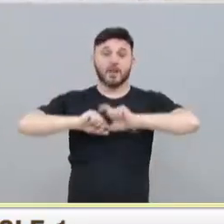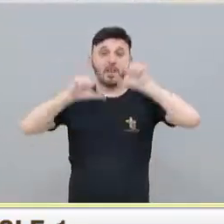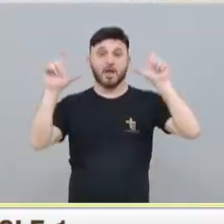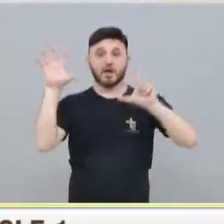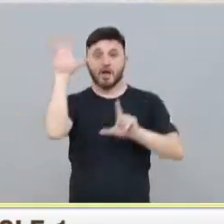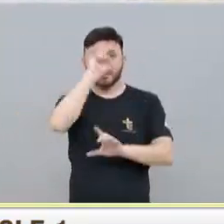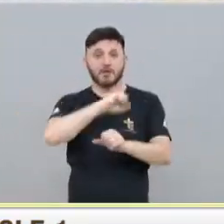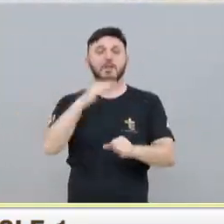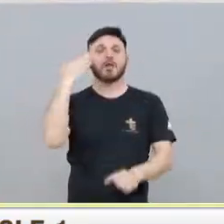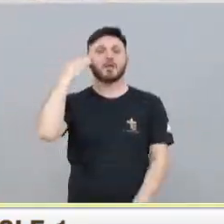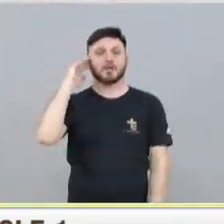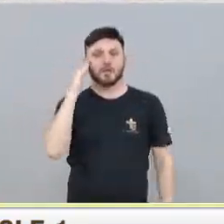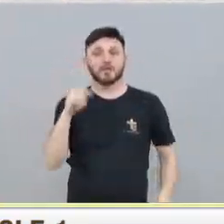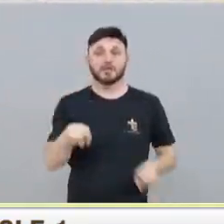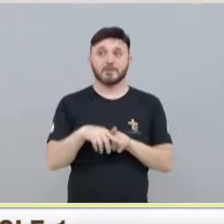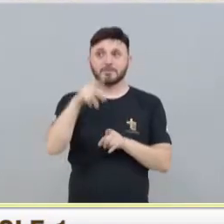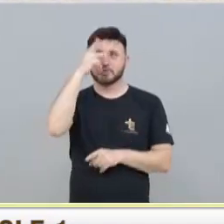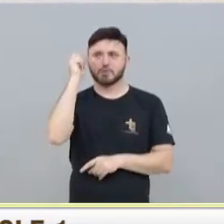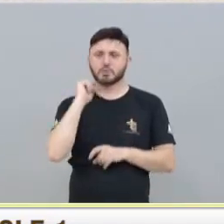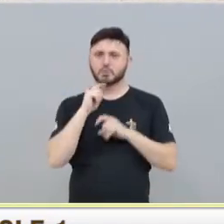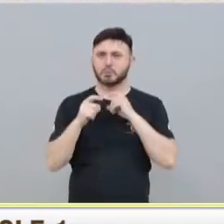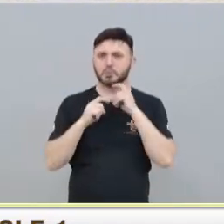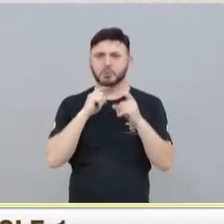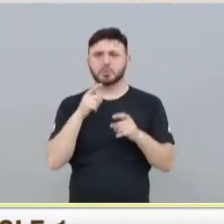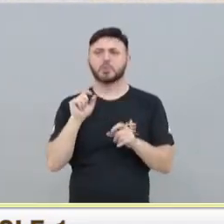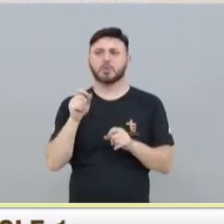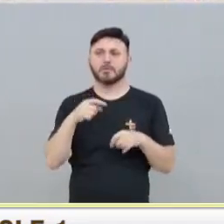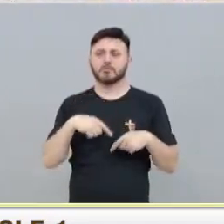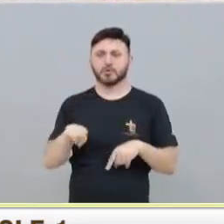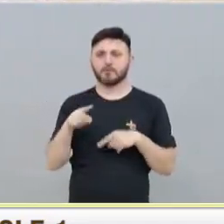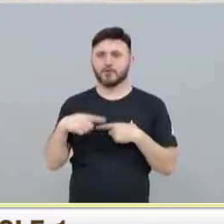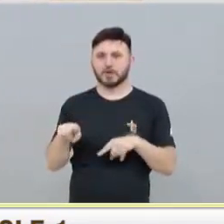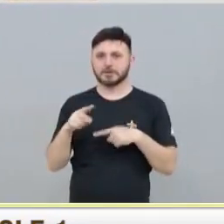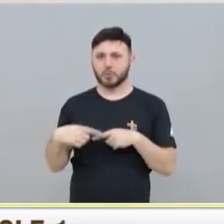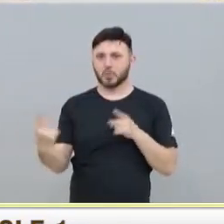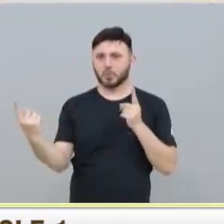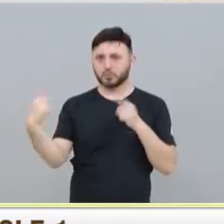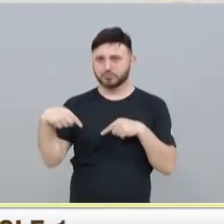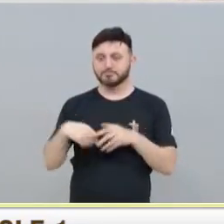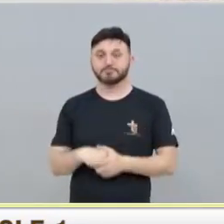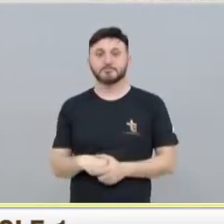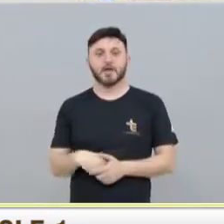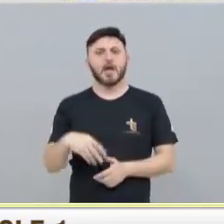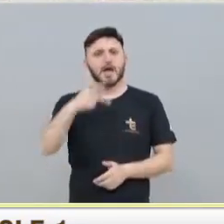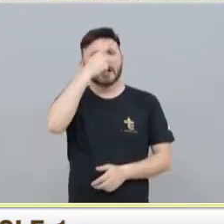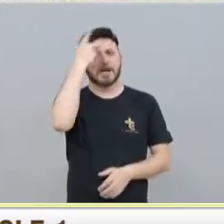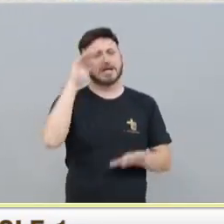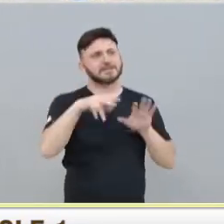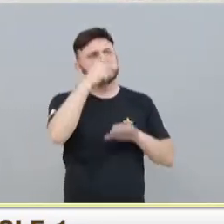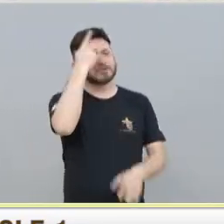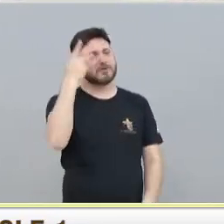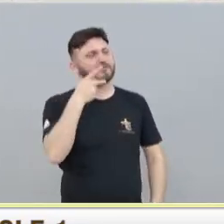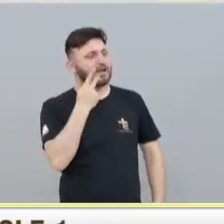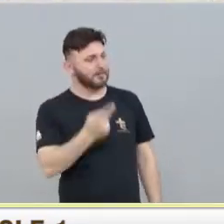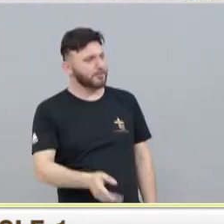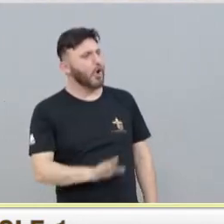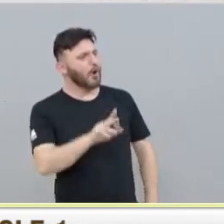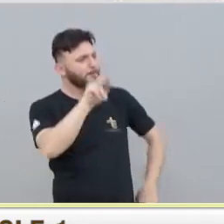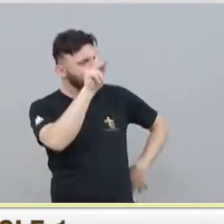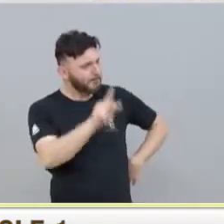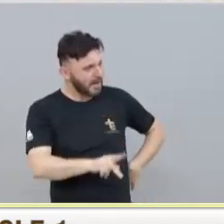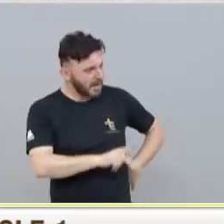aqueles que duvidam uma provocação escuto pessoas dizerem padre o